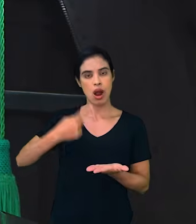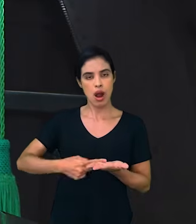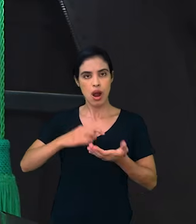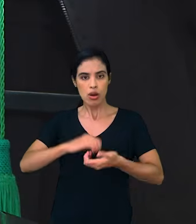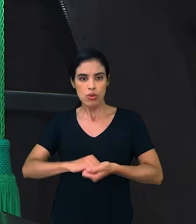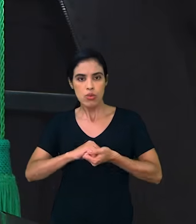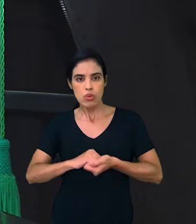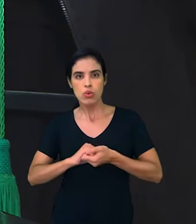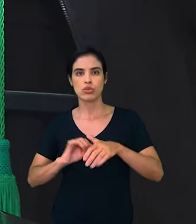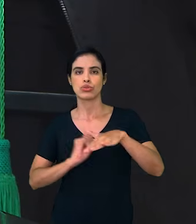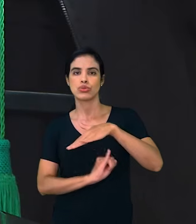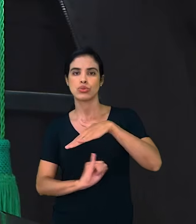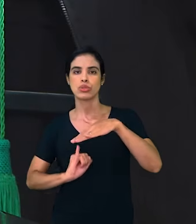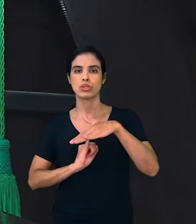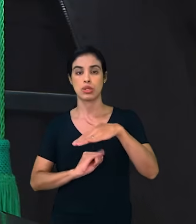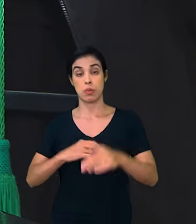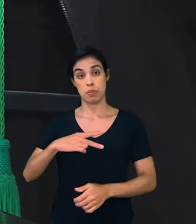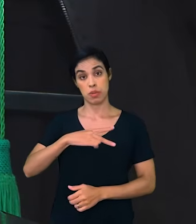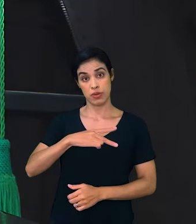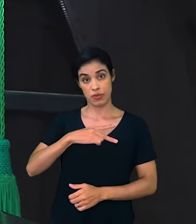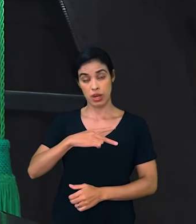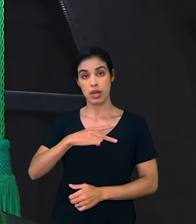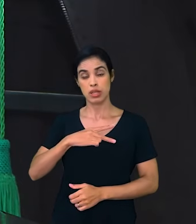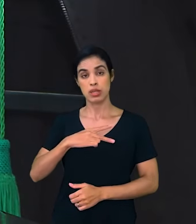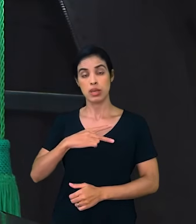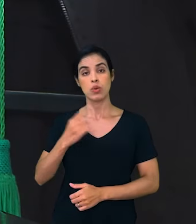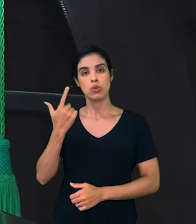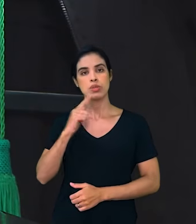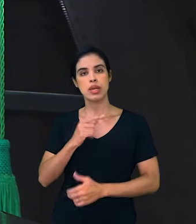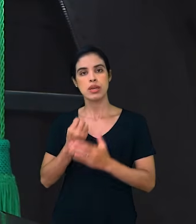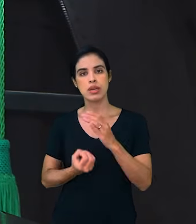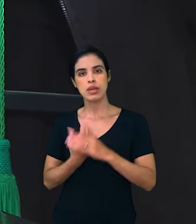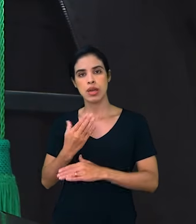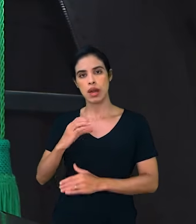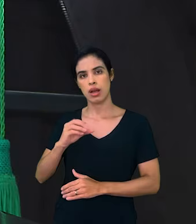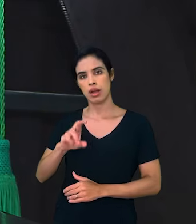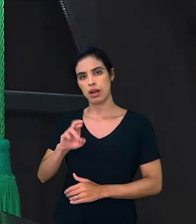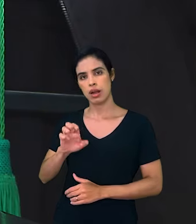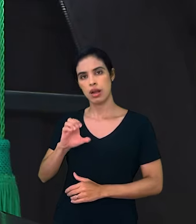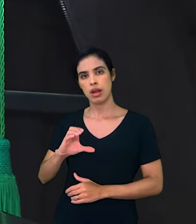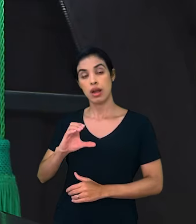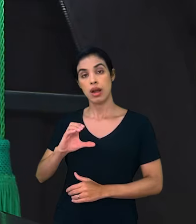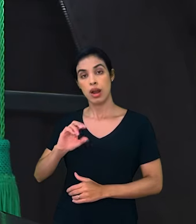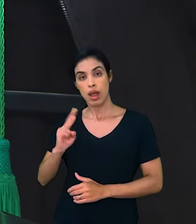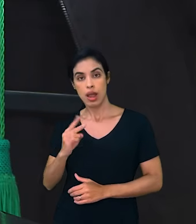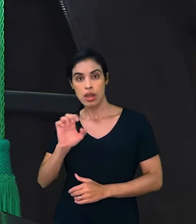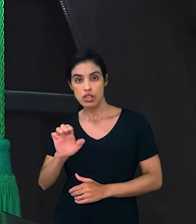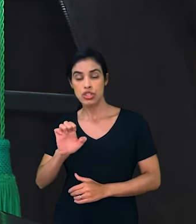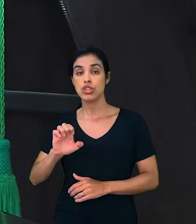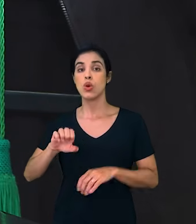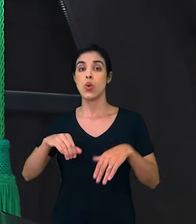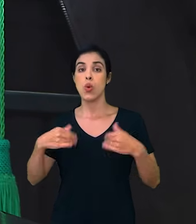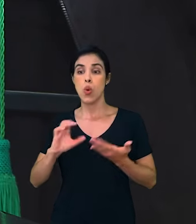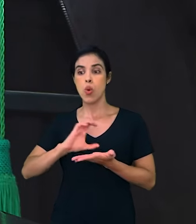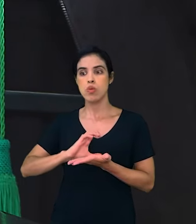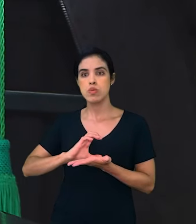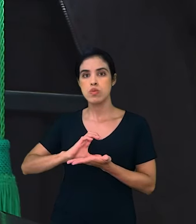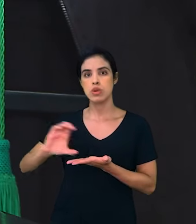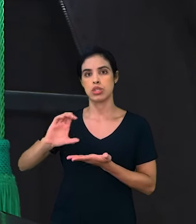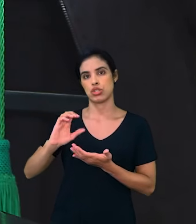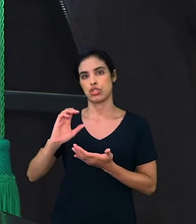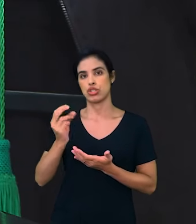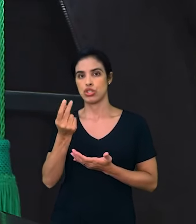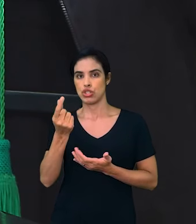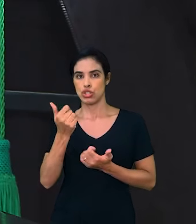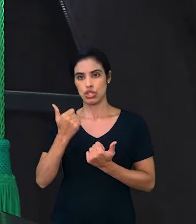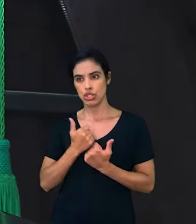com instituições privadas para fornecimento de creche ou o próprio reembolso em dinheiro. Há uma polêmica de que esse